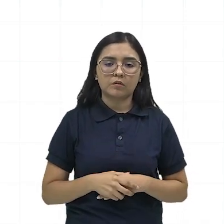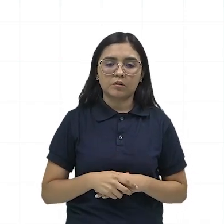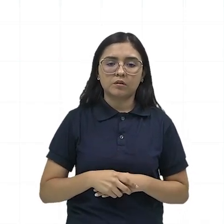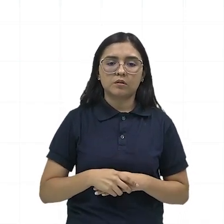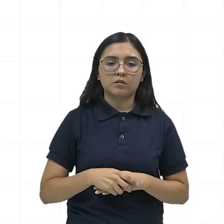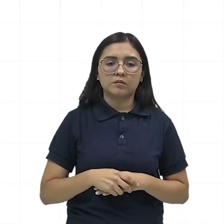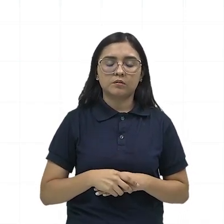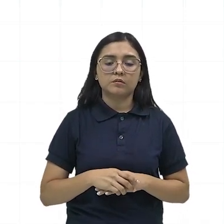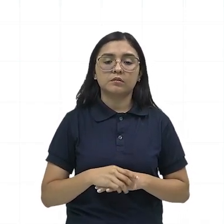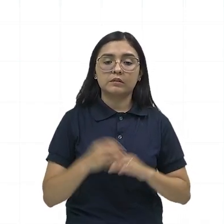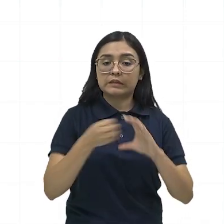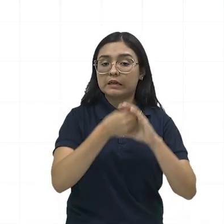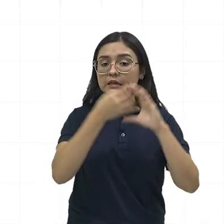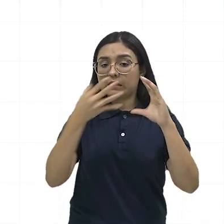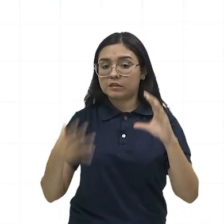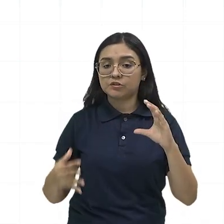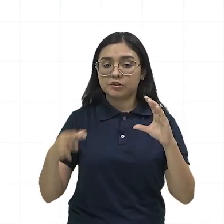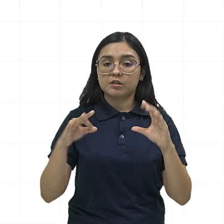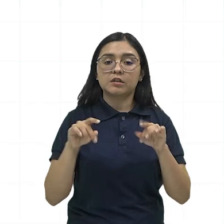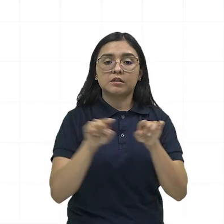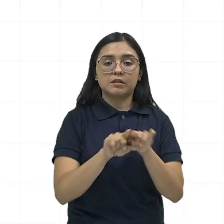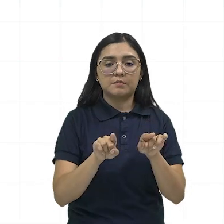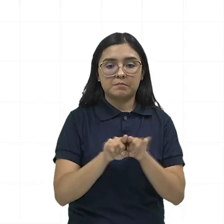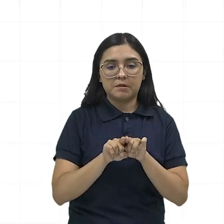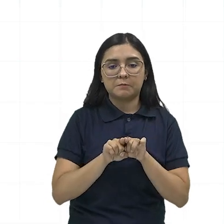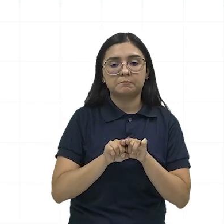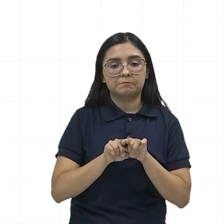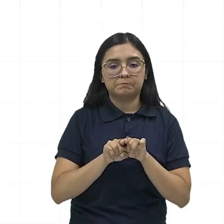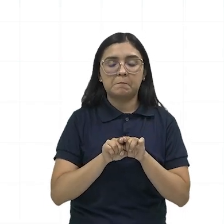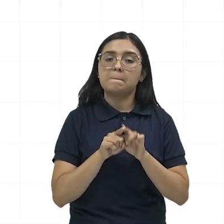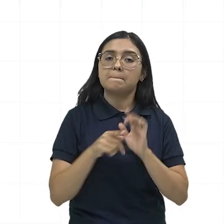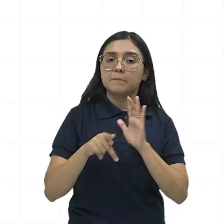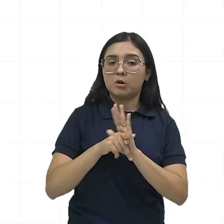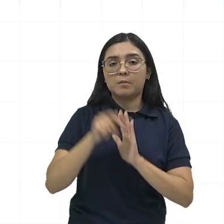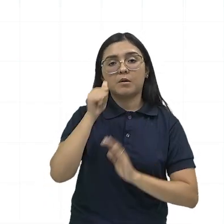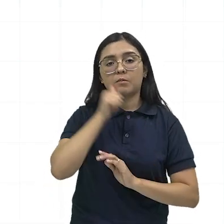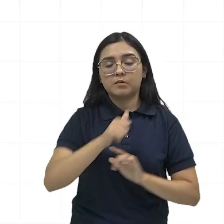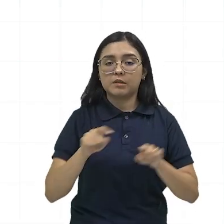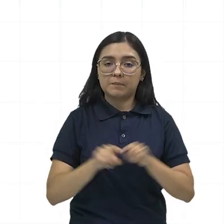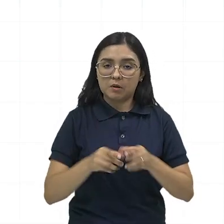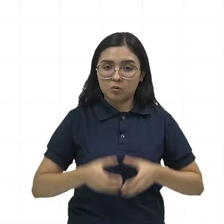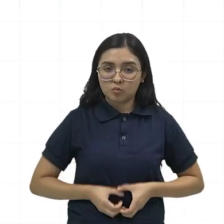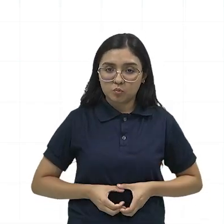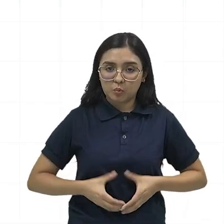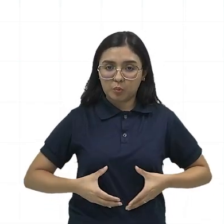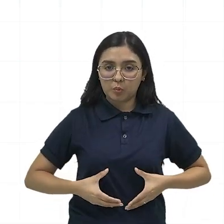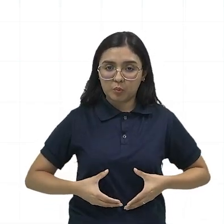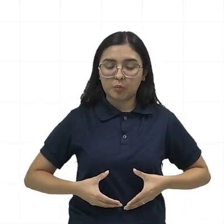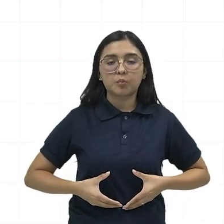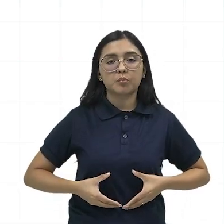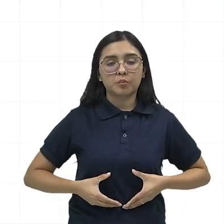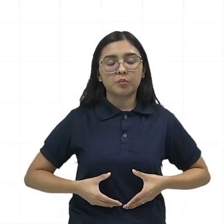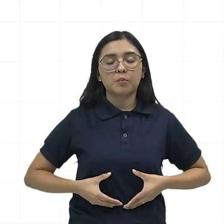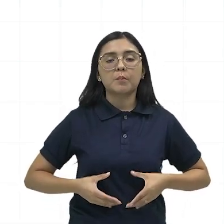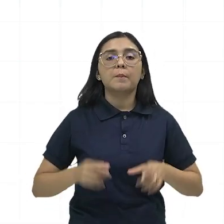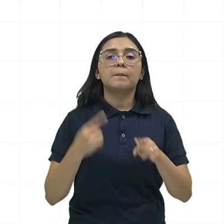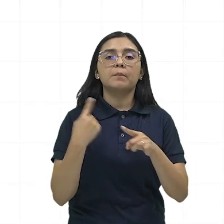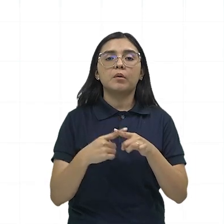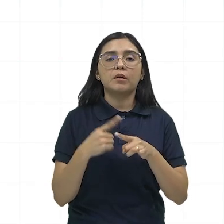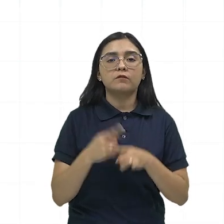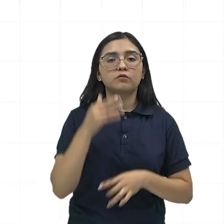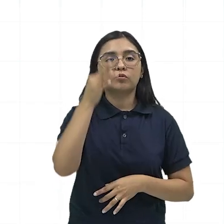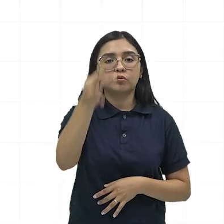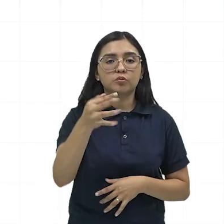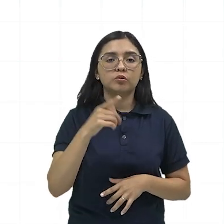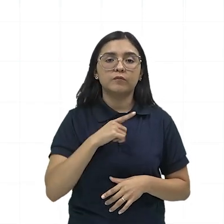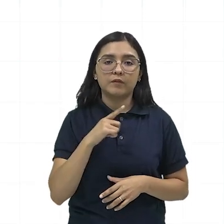das características secundárias femininas. Então, o útero também vai aumentar de tamanho, porque mais tarde ele vai precisar,